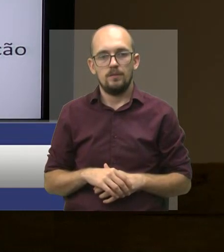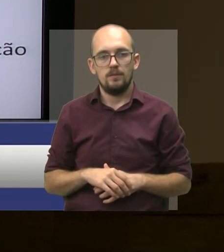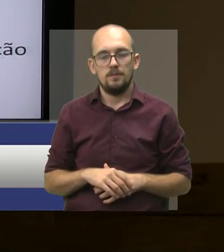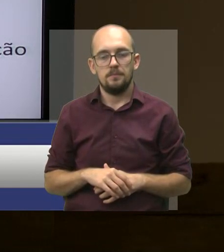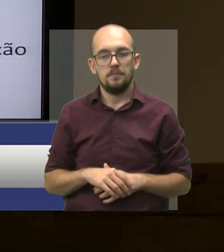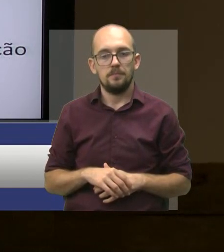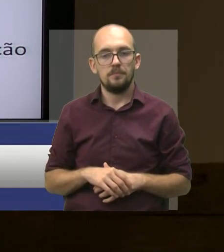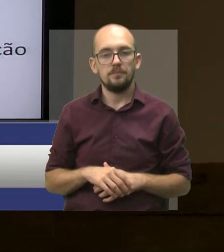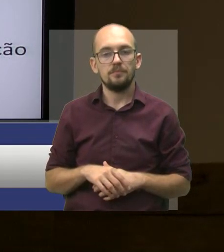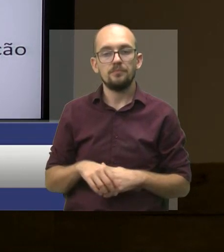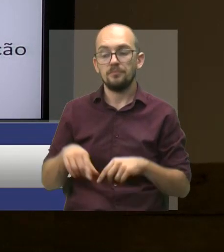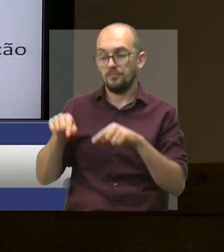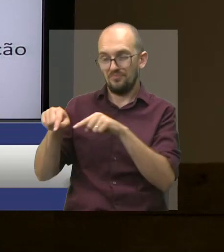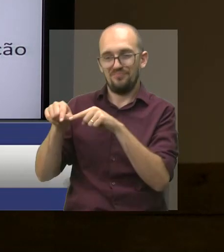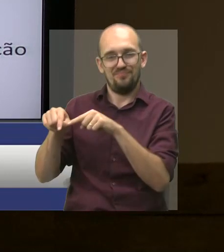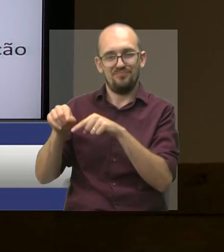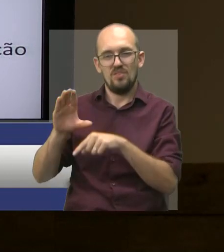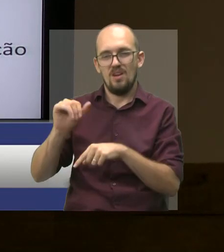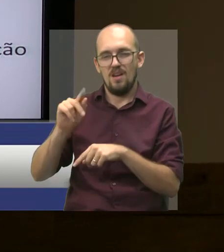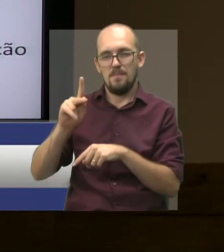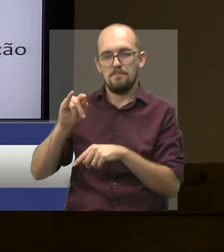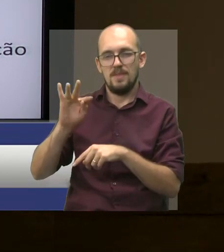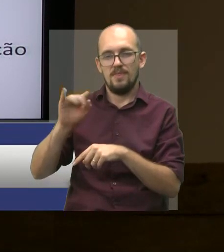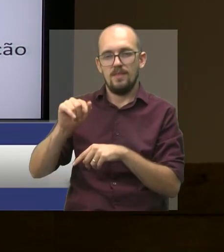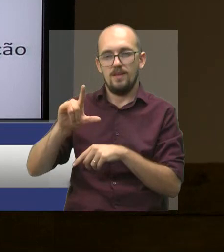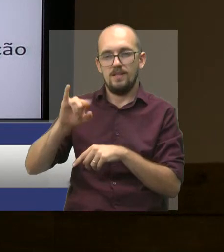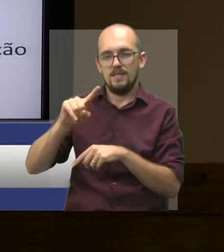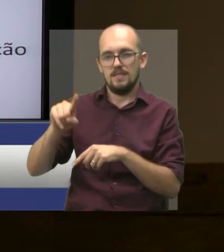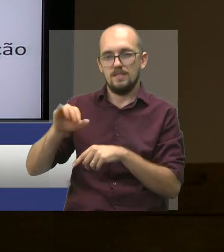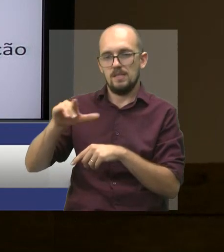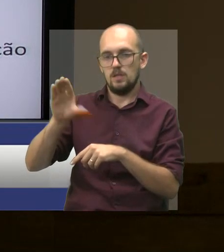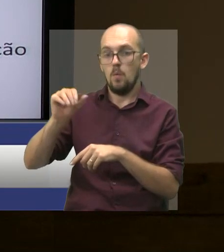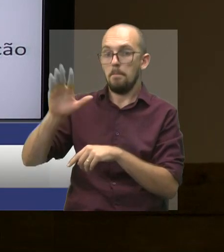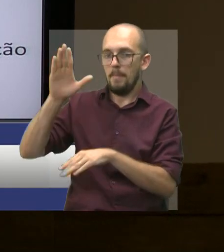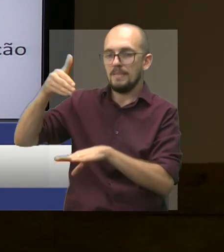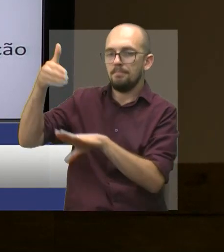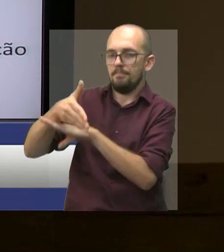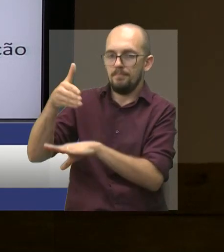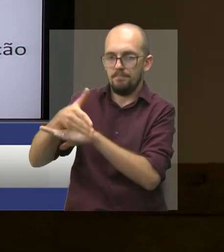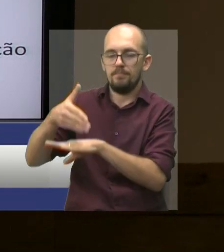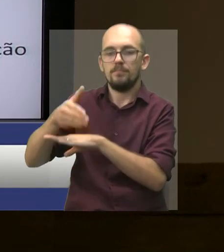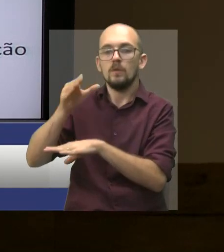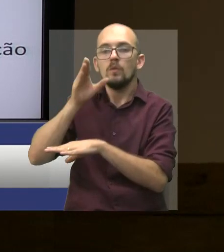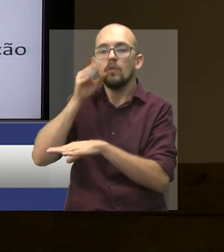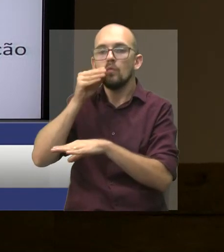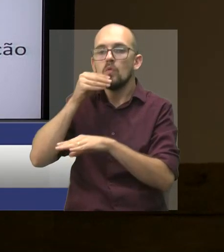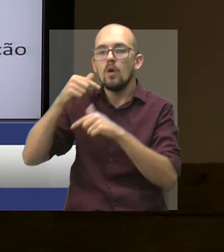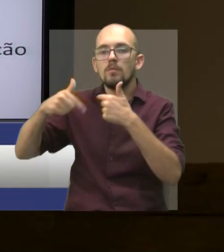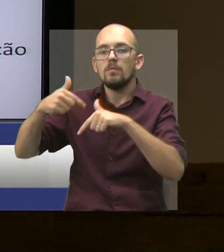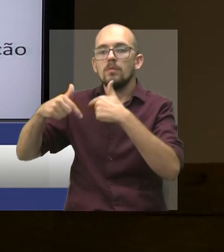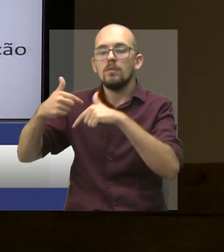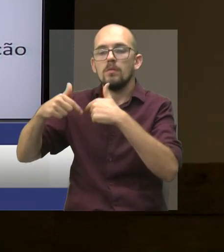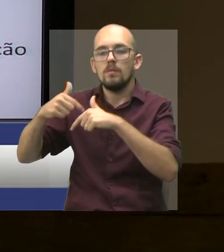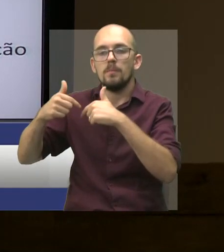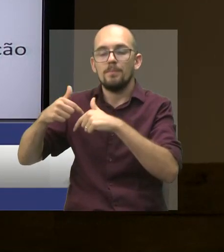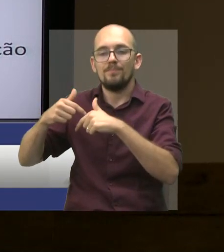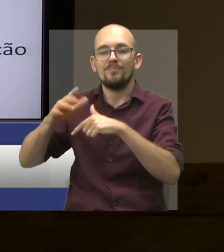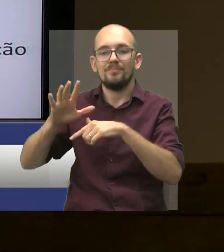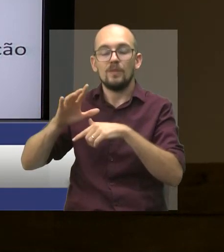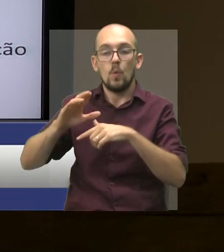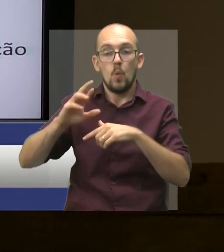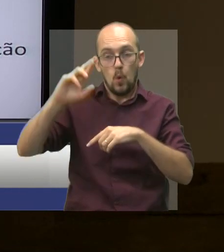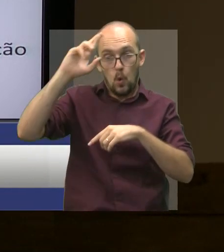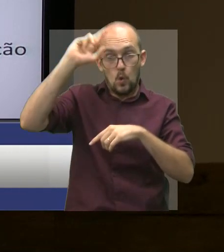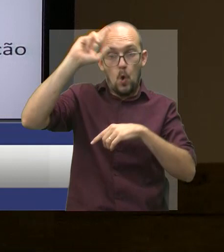Esse tipo de capitalização terá uma participação maior do trabalhador e não dos